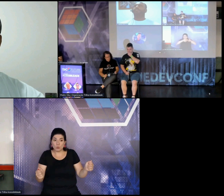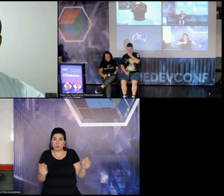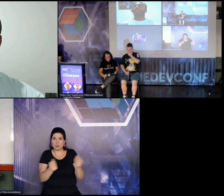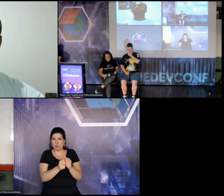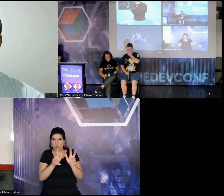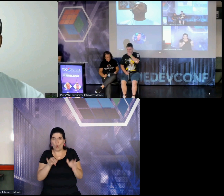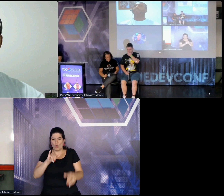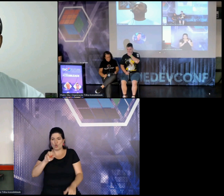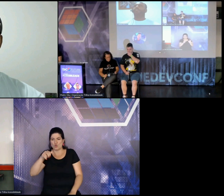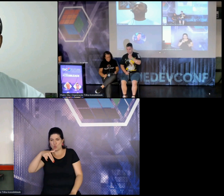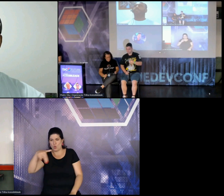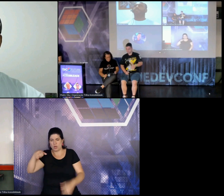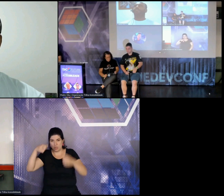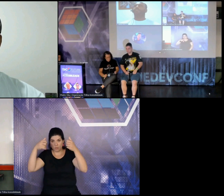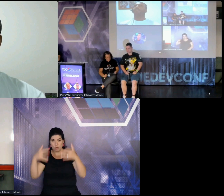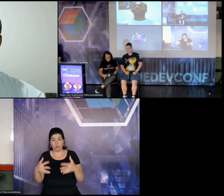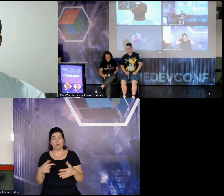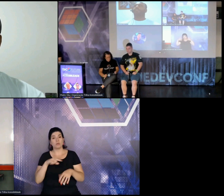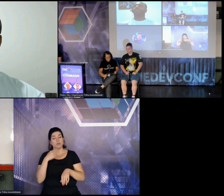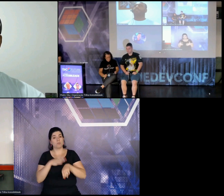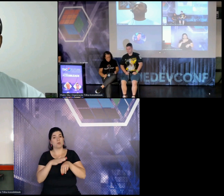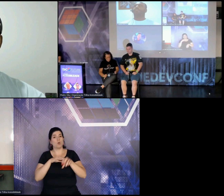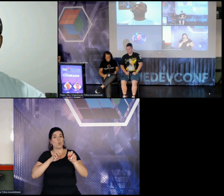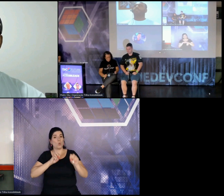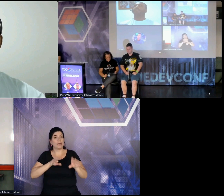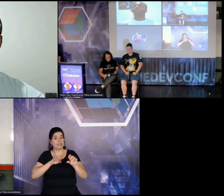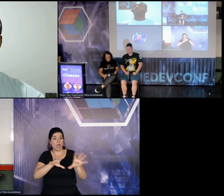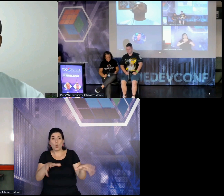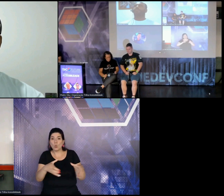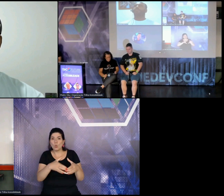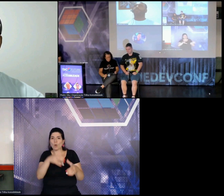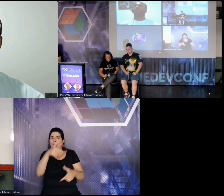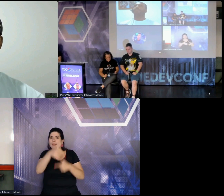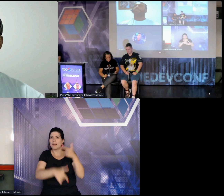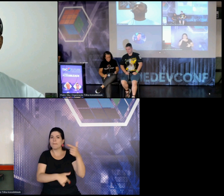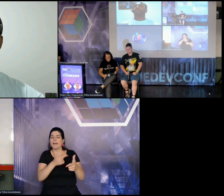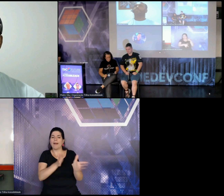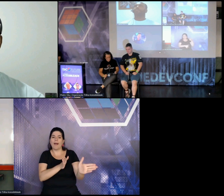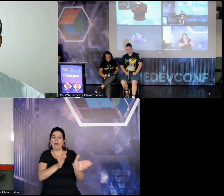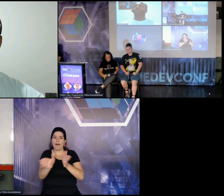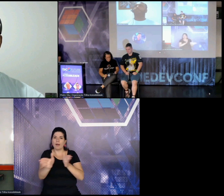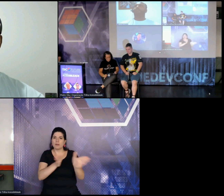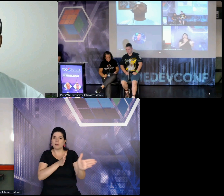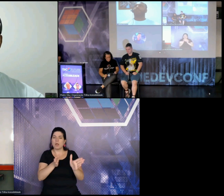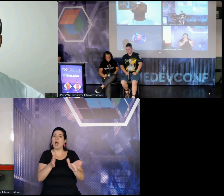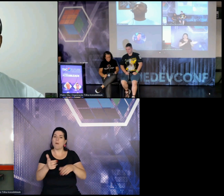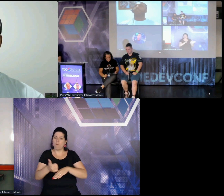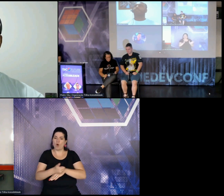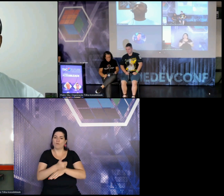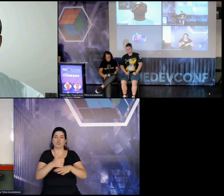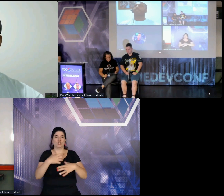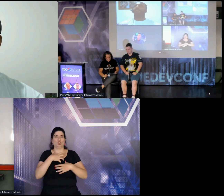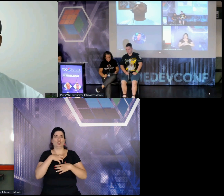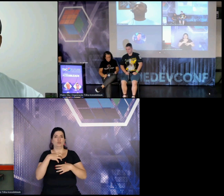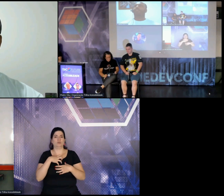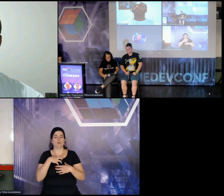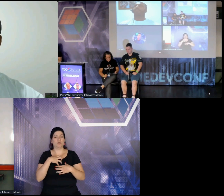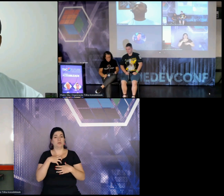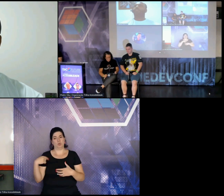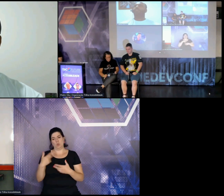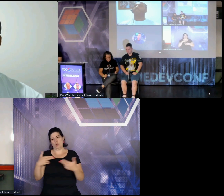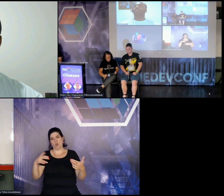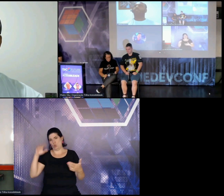gente ensina, inclusive, os times a trabalharem com acessibilidade de uma maneira profissional, coisa que a gente não aprende